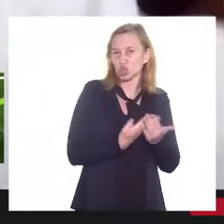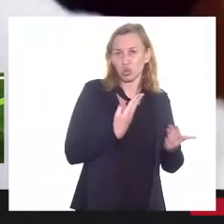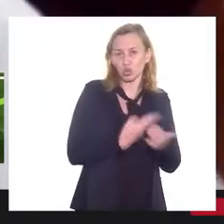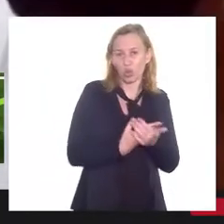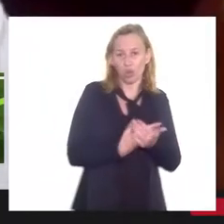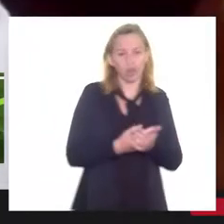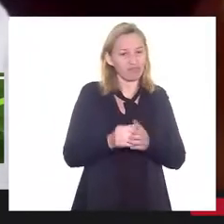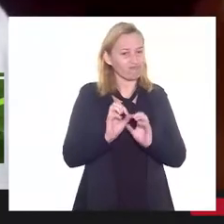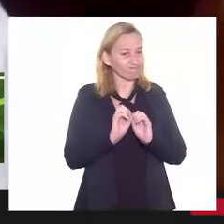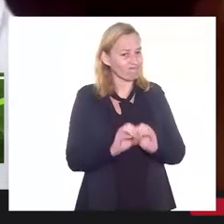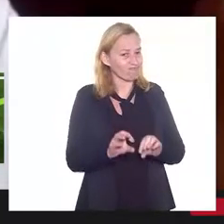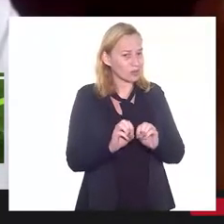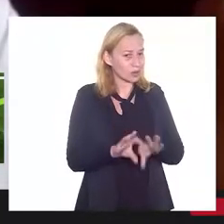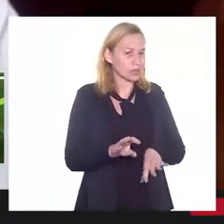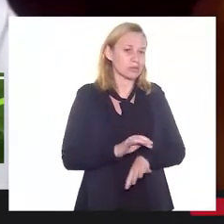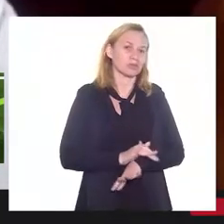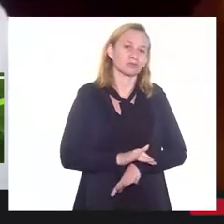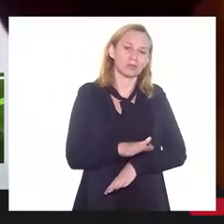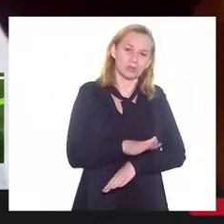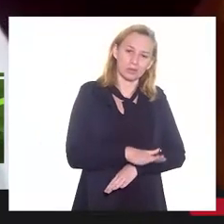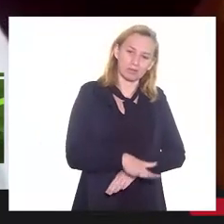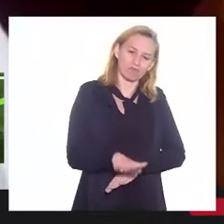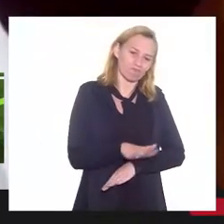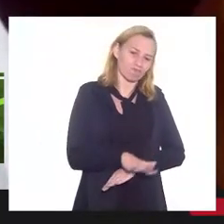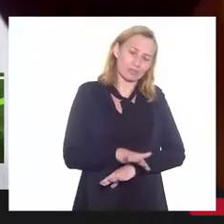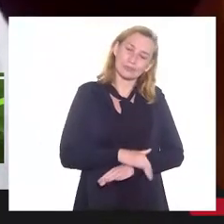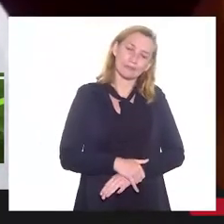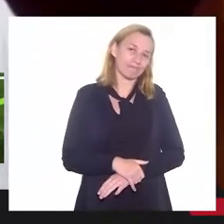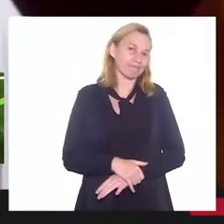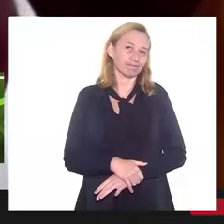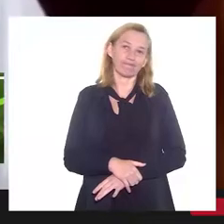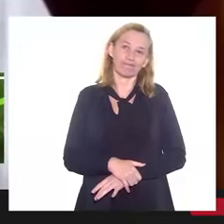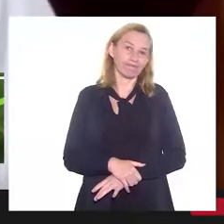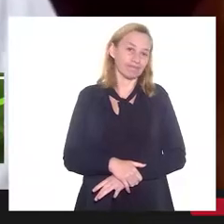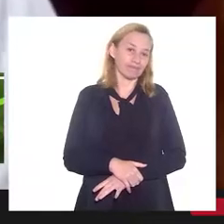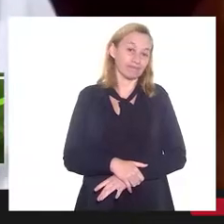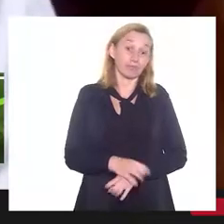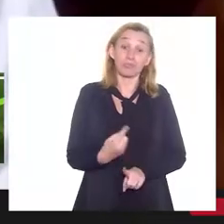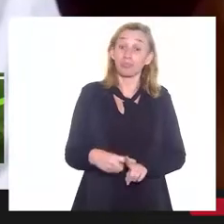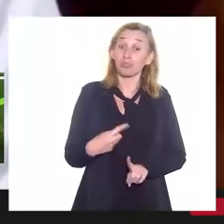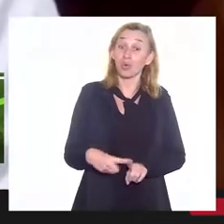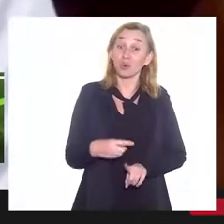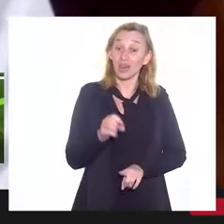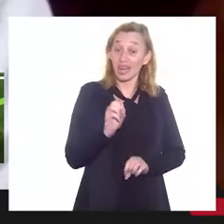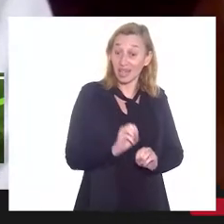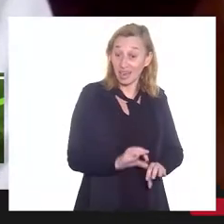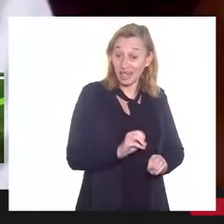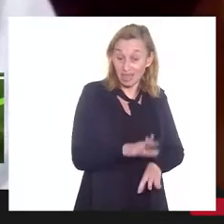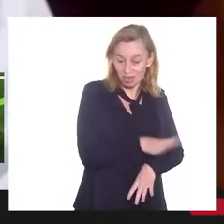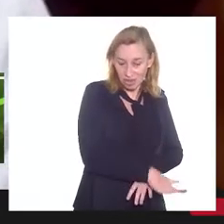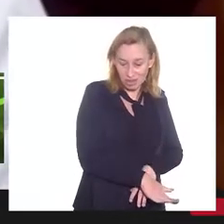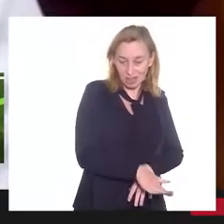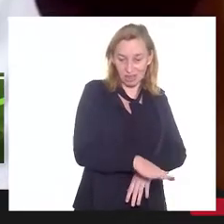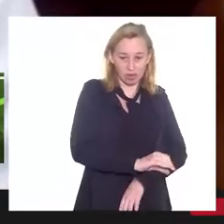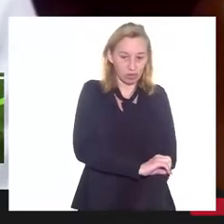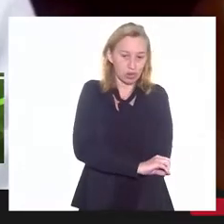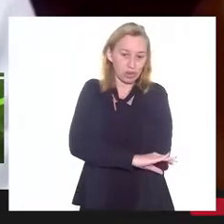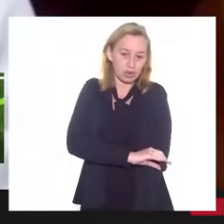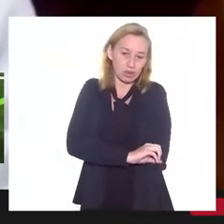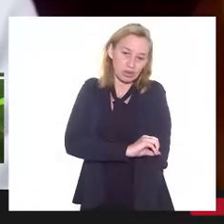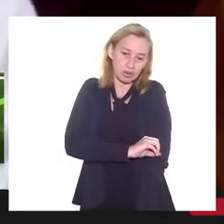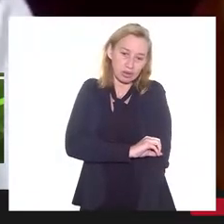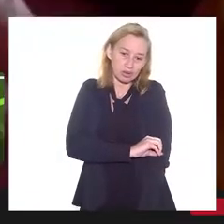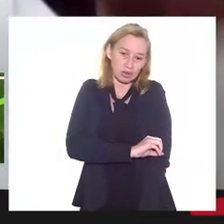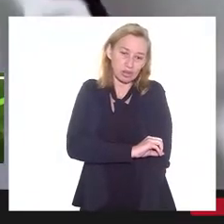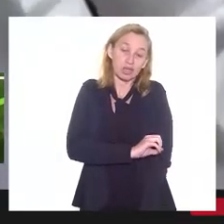de ensino profissional é porque é da educação primária a no ensino